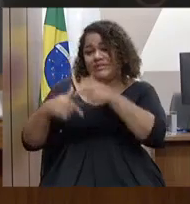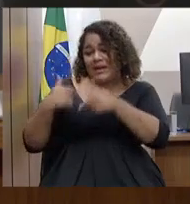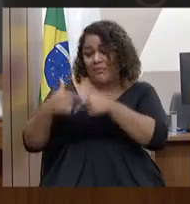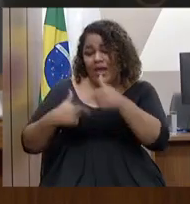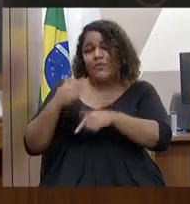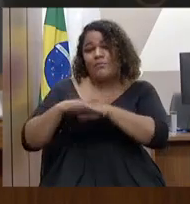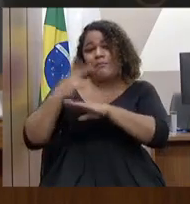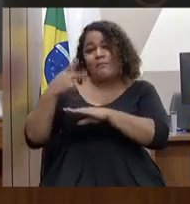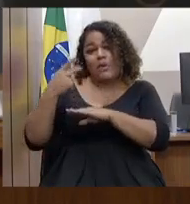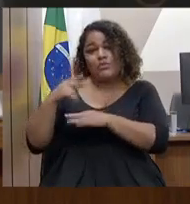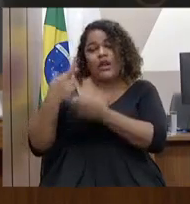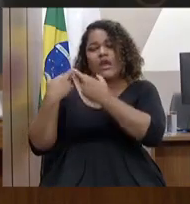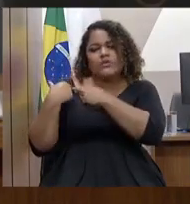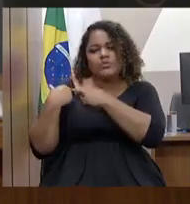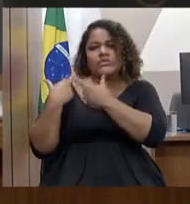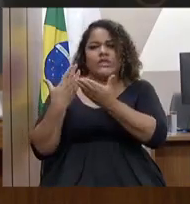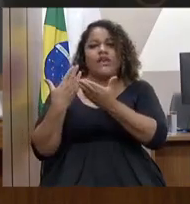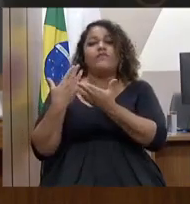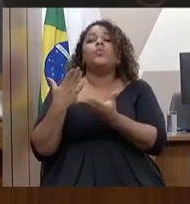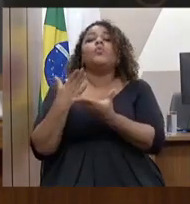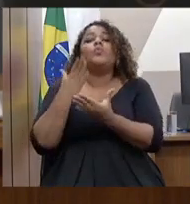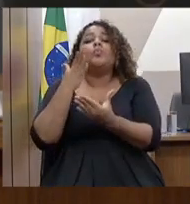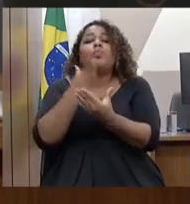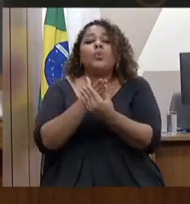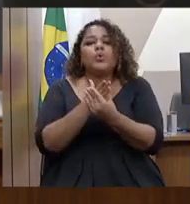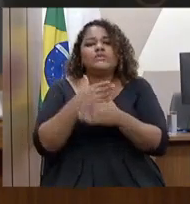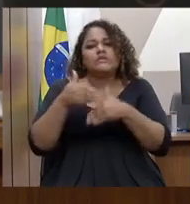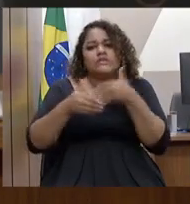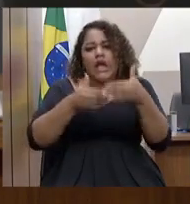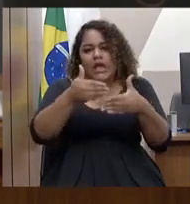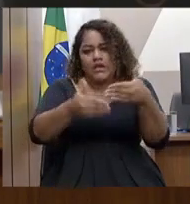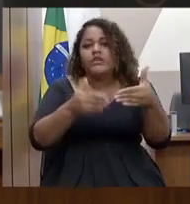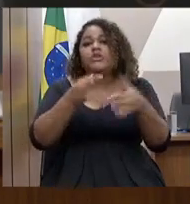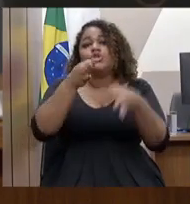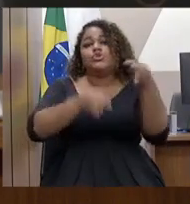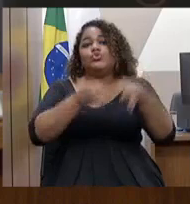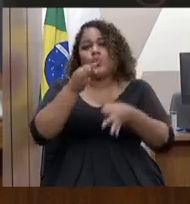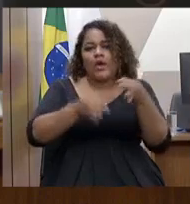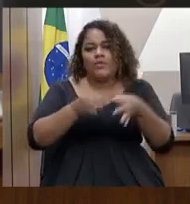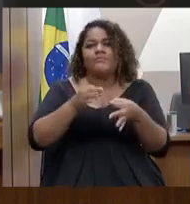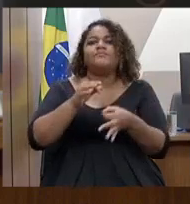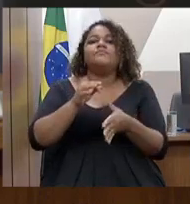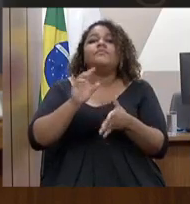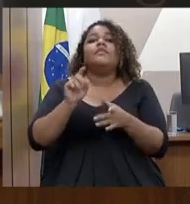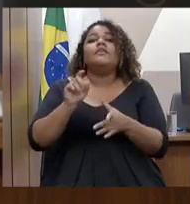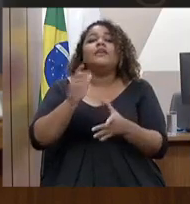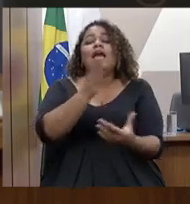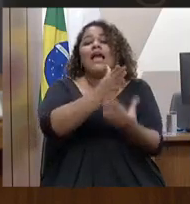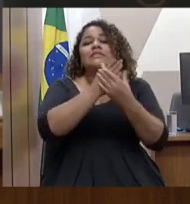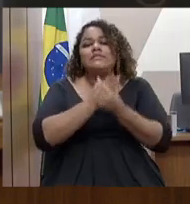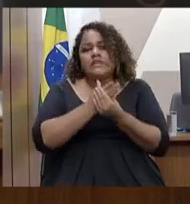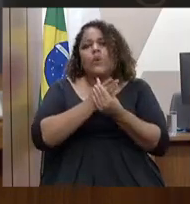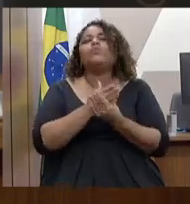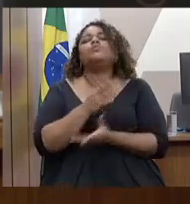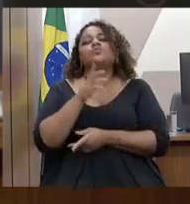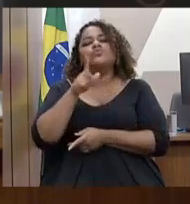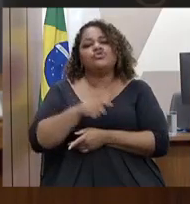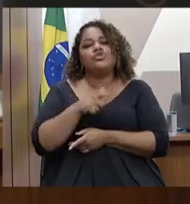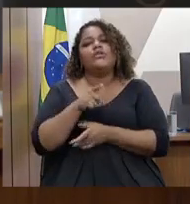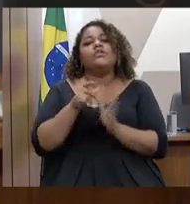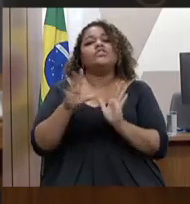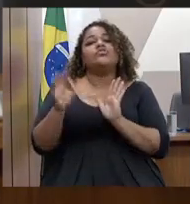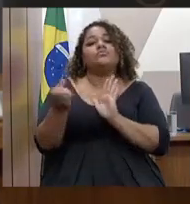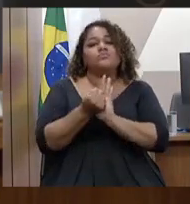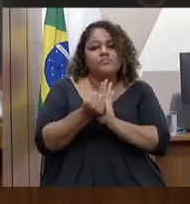julgar e tem seis as ações de indenização por dano moral e patrimonial decorrentes da relação de trabalho